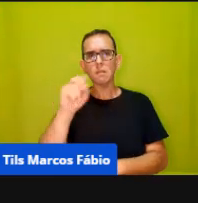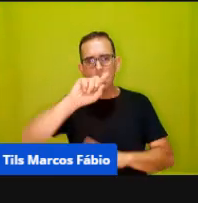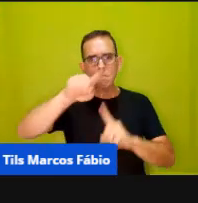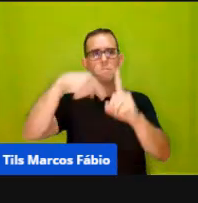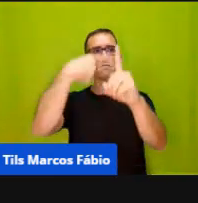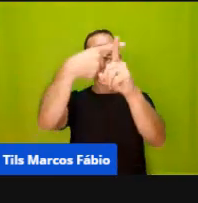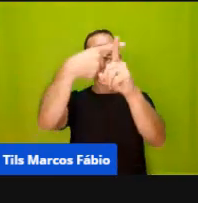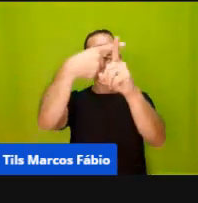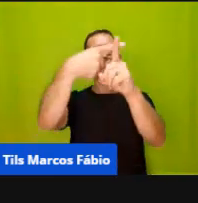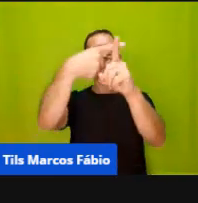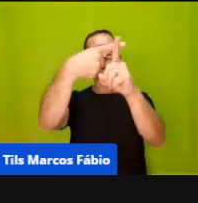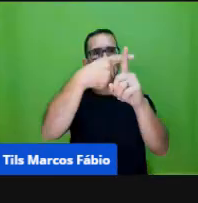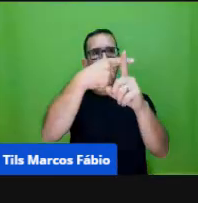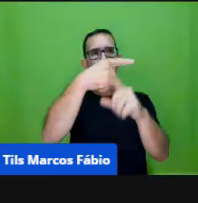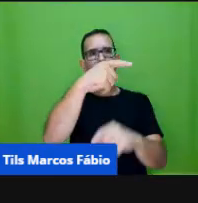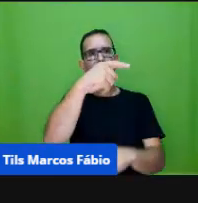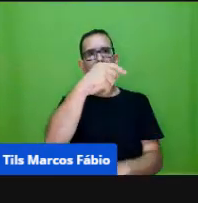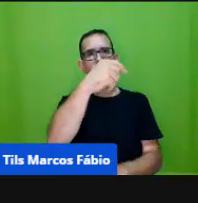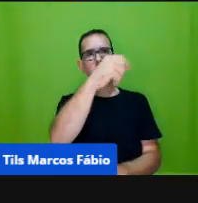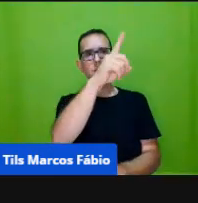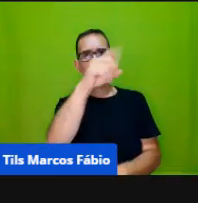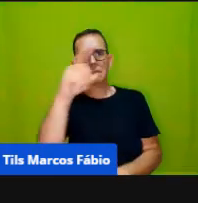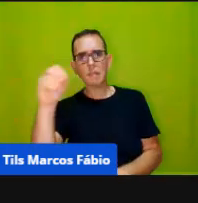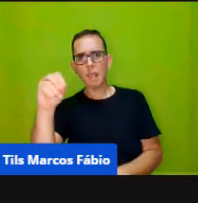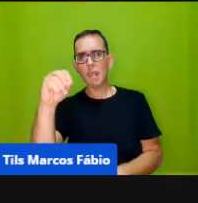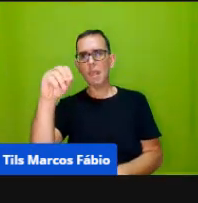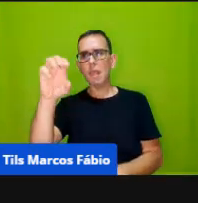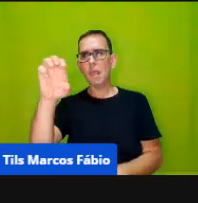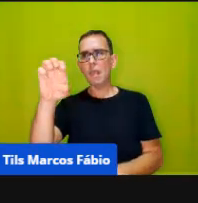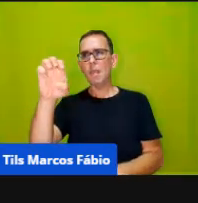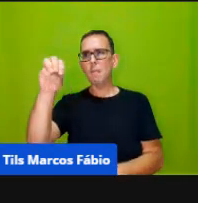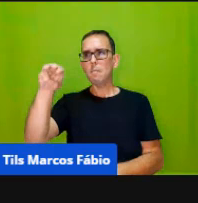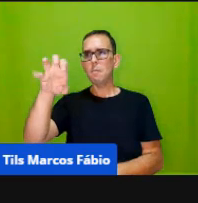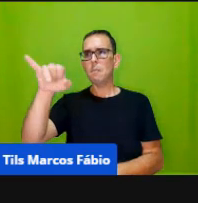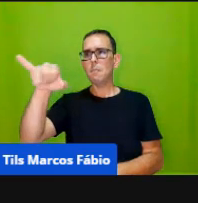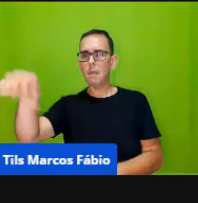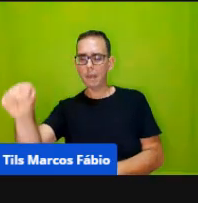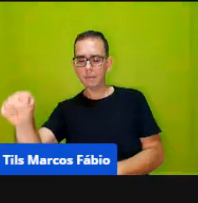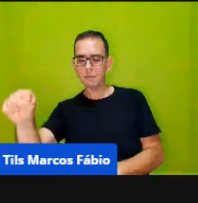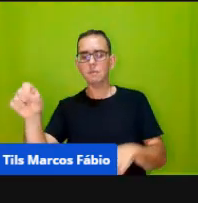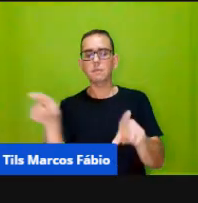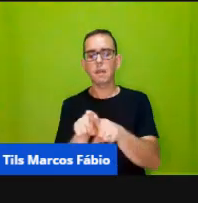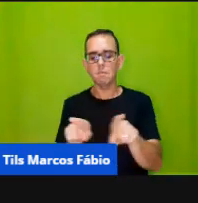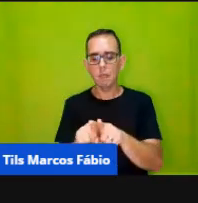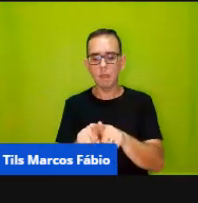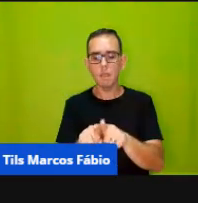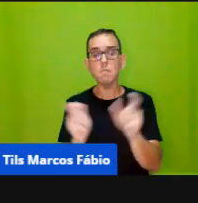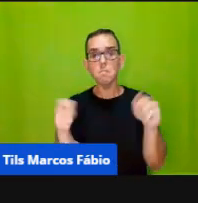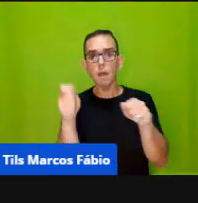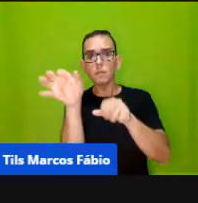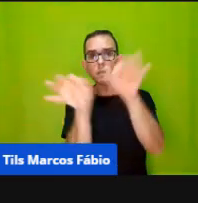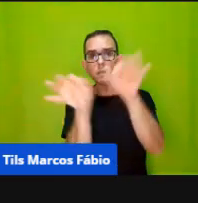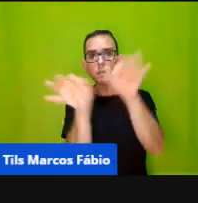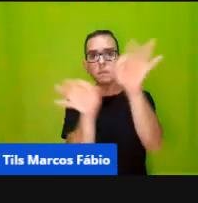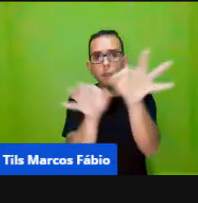EMEIs, então isso é uma coisa que a gente pode tratar